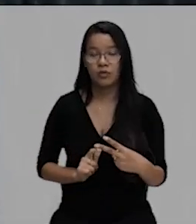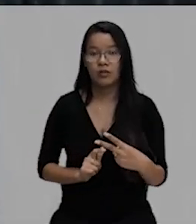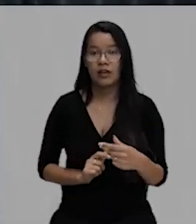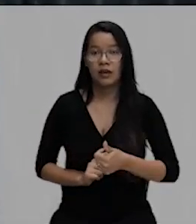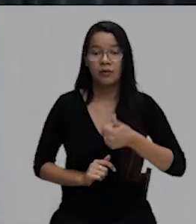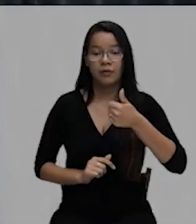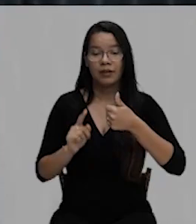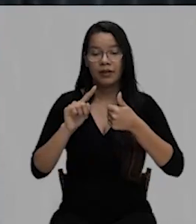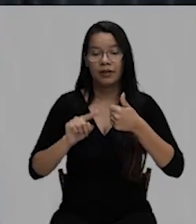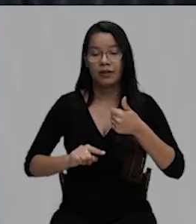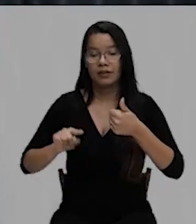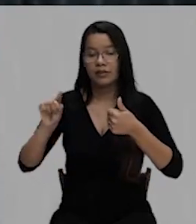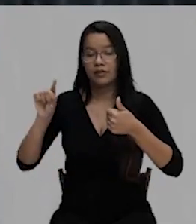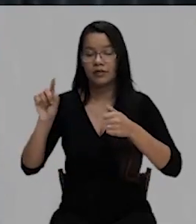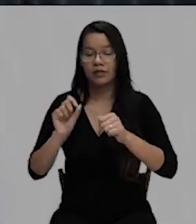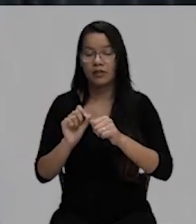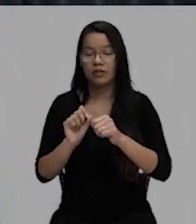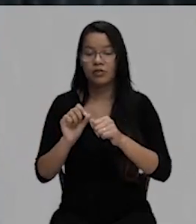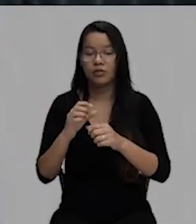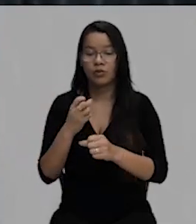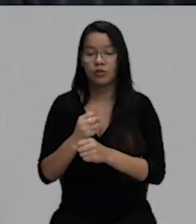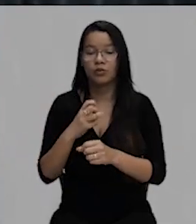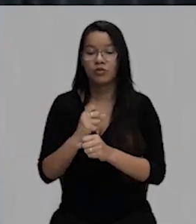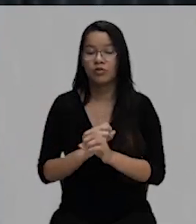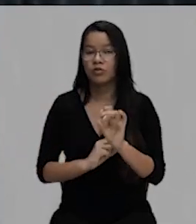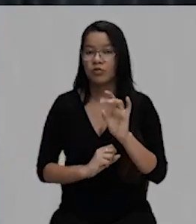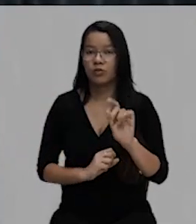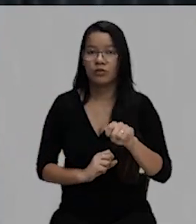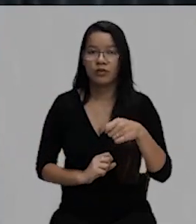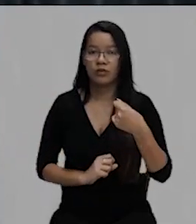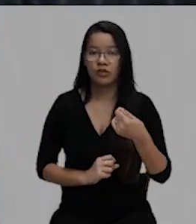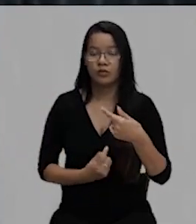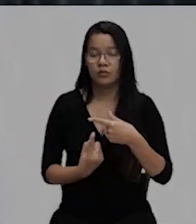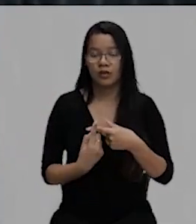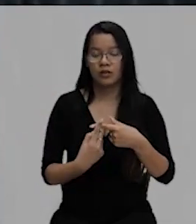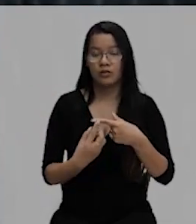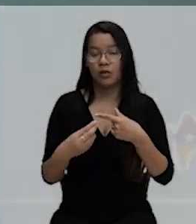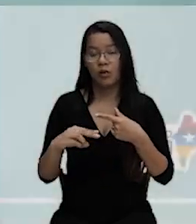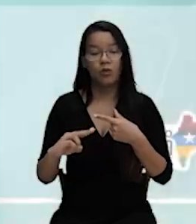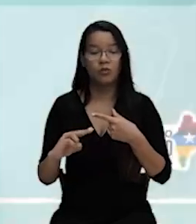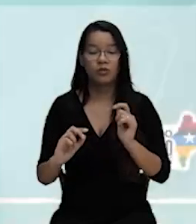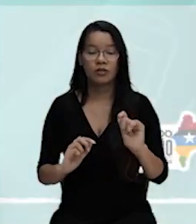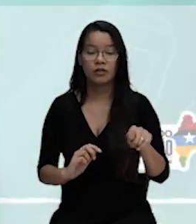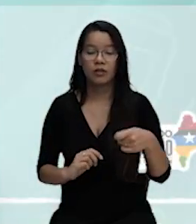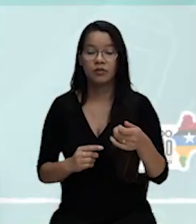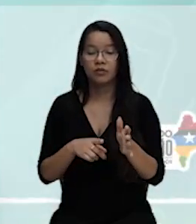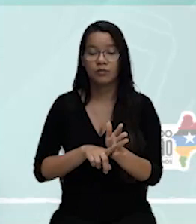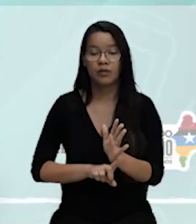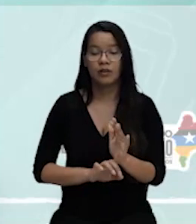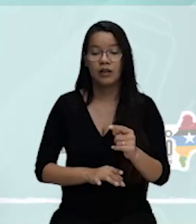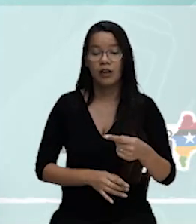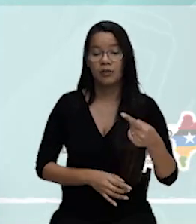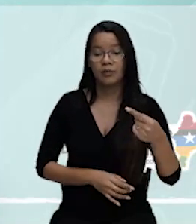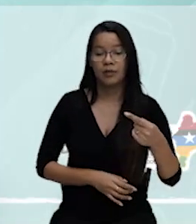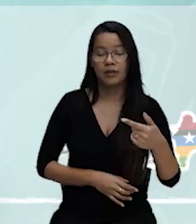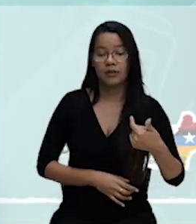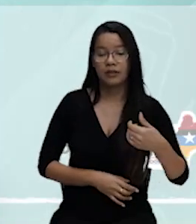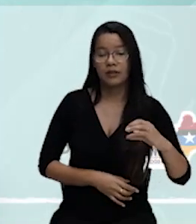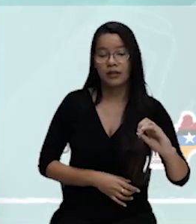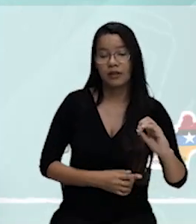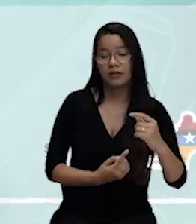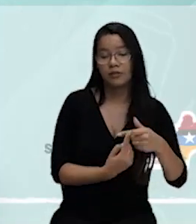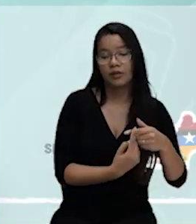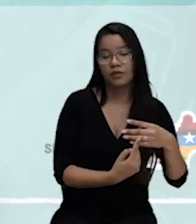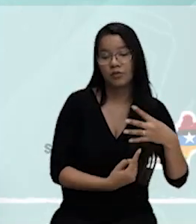sinal de mais. A segunda raiz, quando eu faço as minhas contas apenas com o sinal de menos. Para a primeira raiz, 10 mais